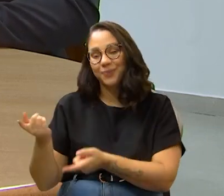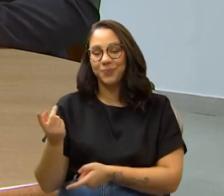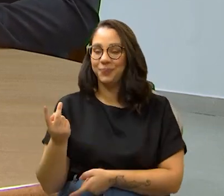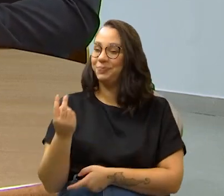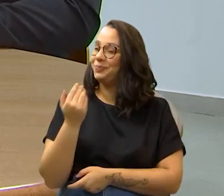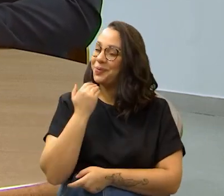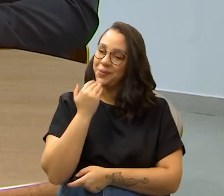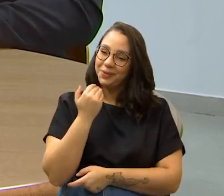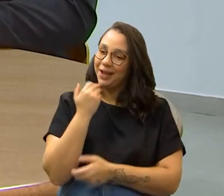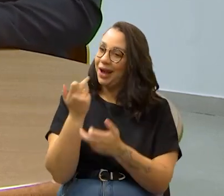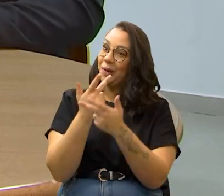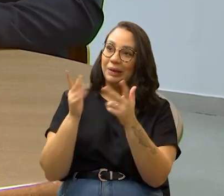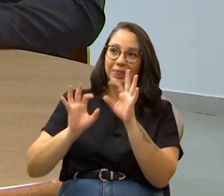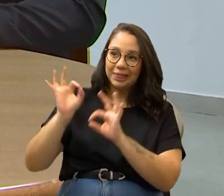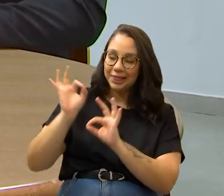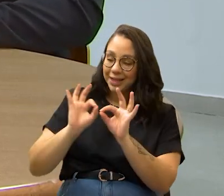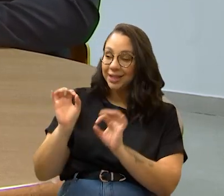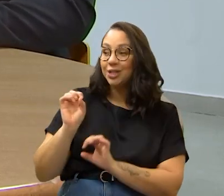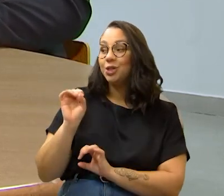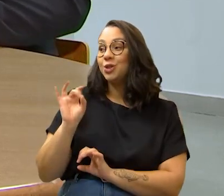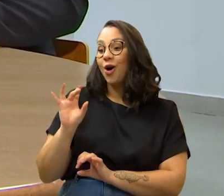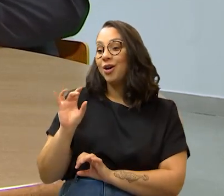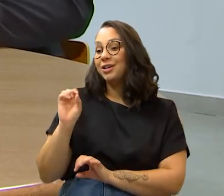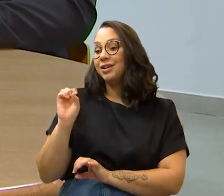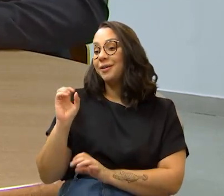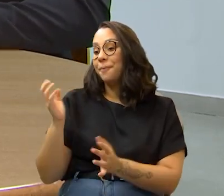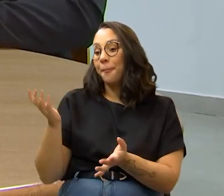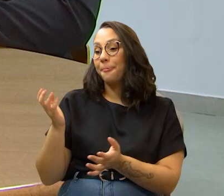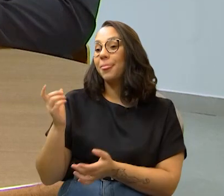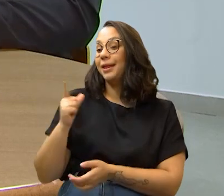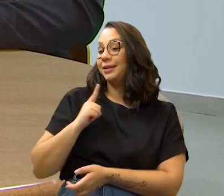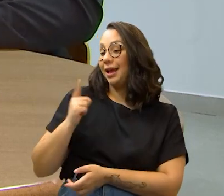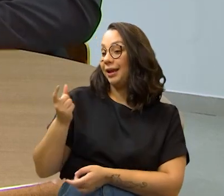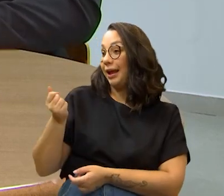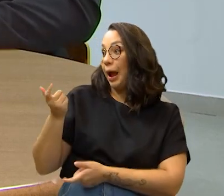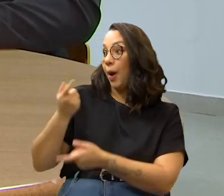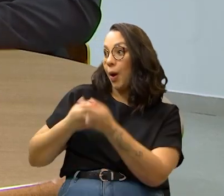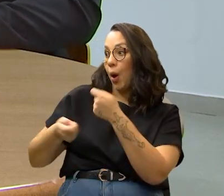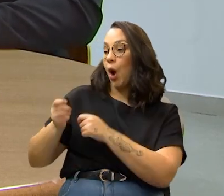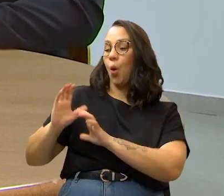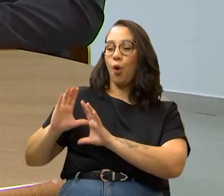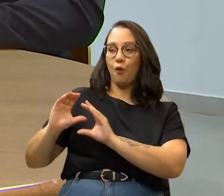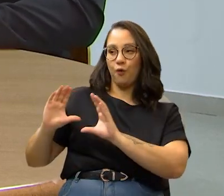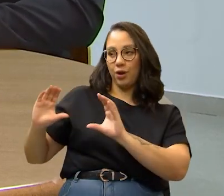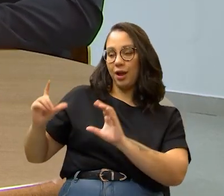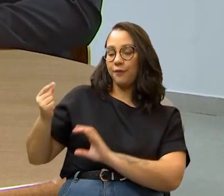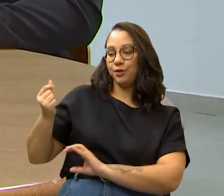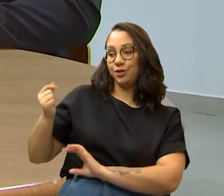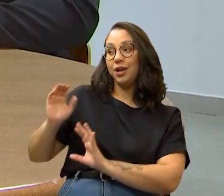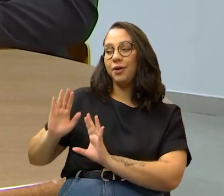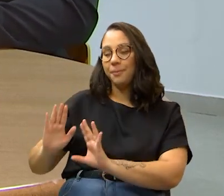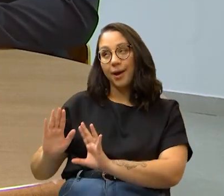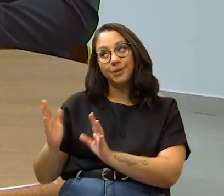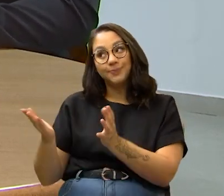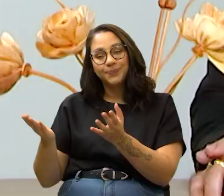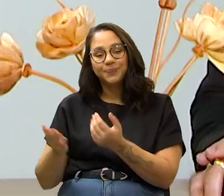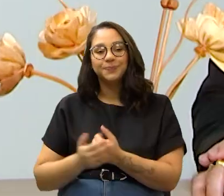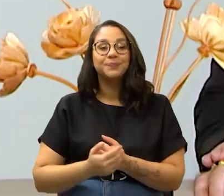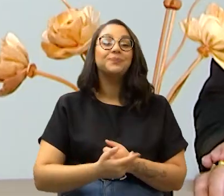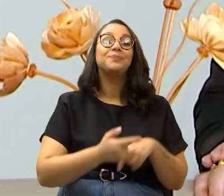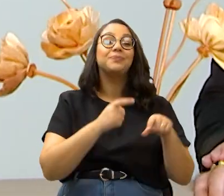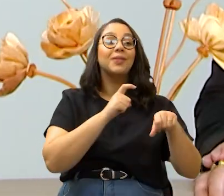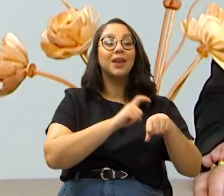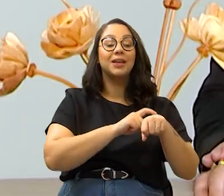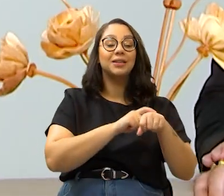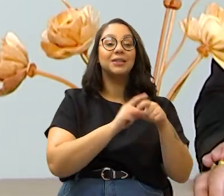não dá para fazer tanta coisa não, a não ser que você esteja com uma situação financeira muito confortável.